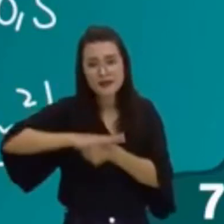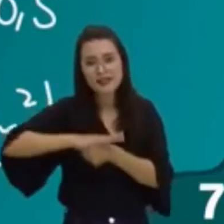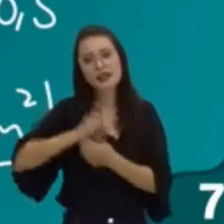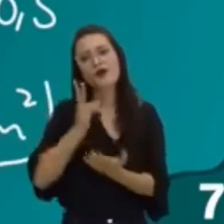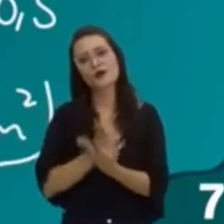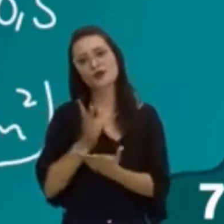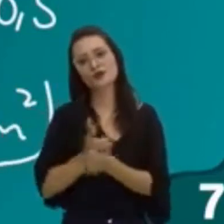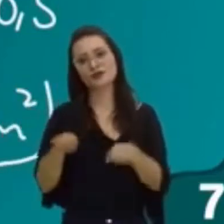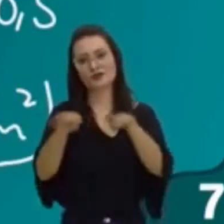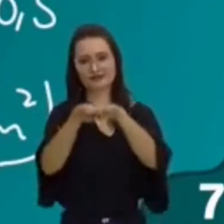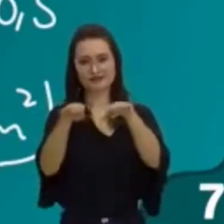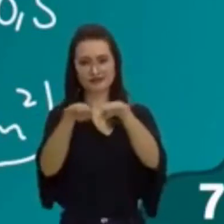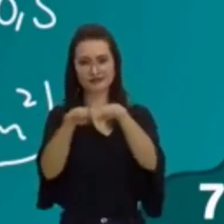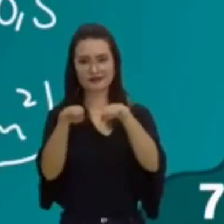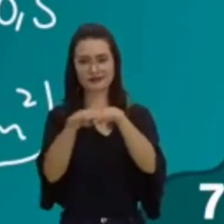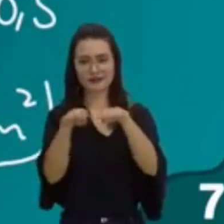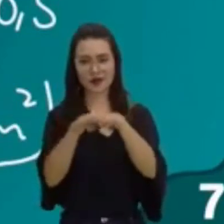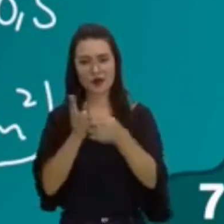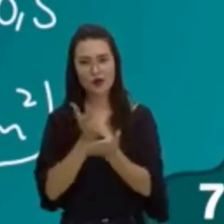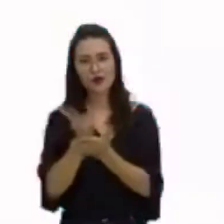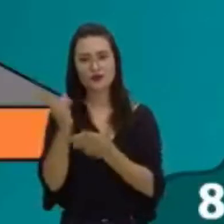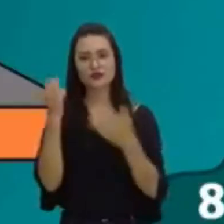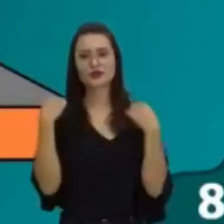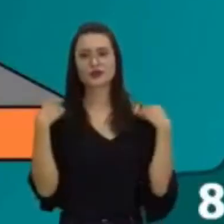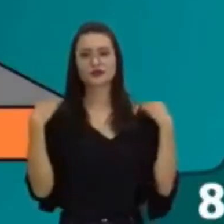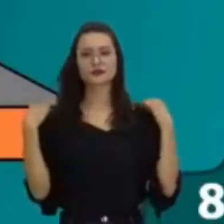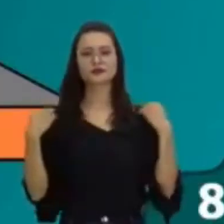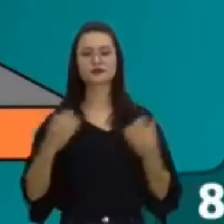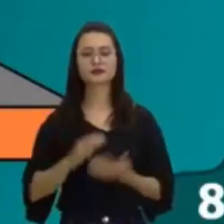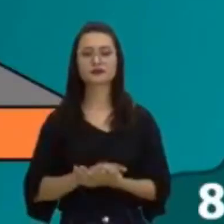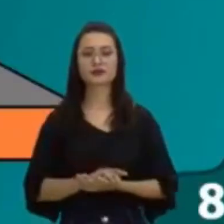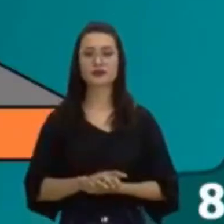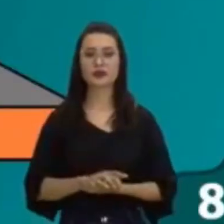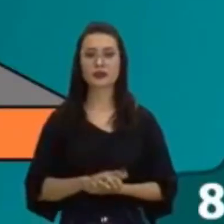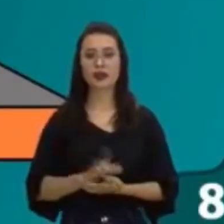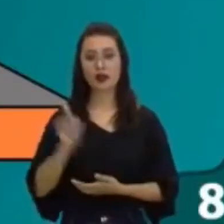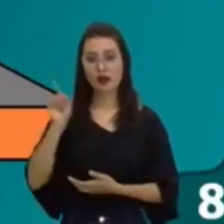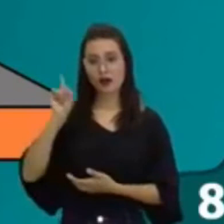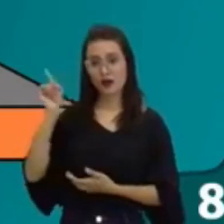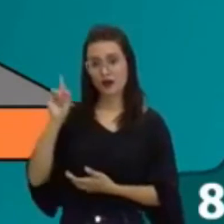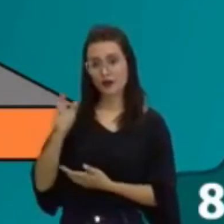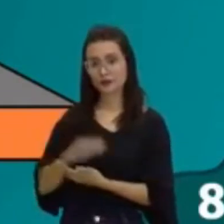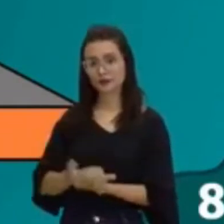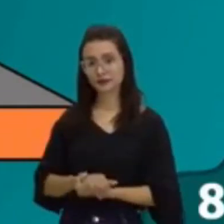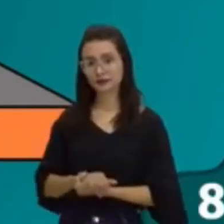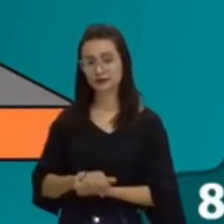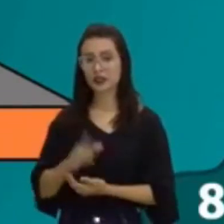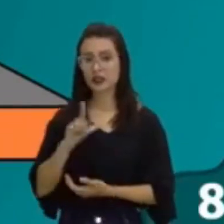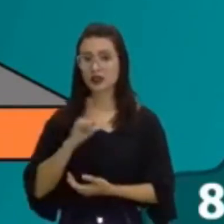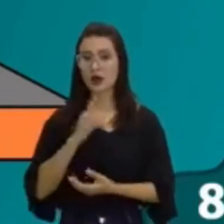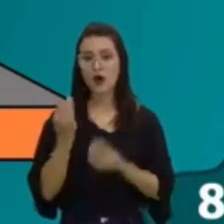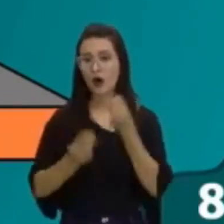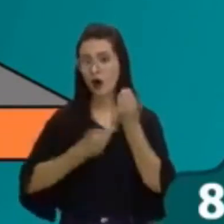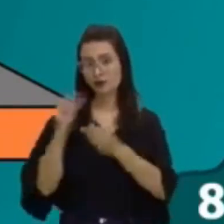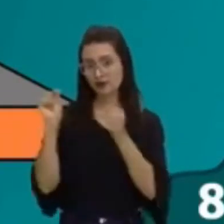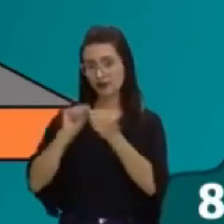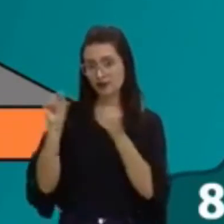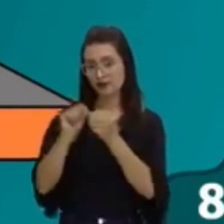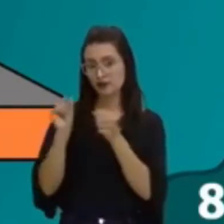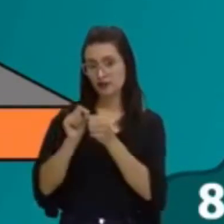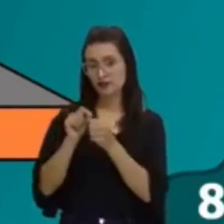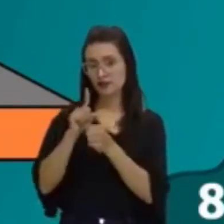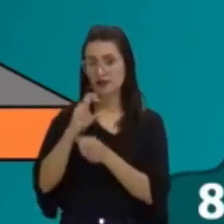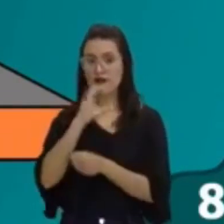constante, beleza? Vamos adiante. Uma das aplicações desse conhecimento que a gente está falando